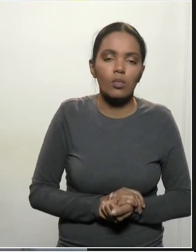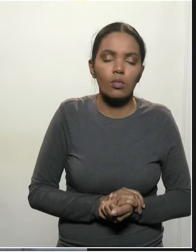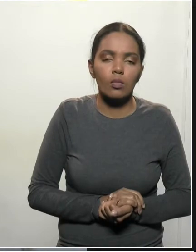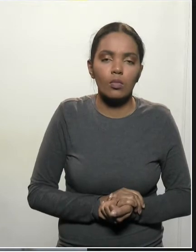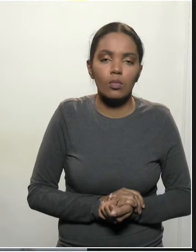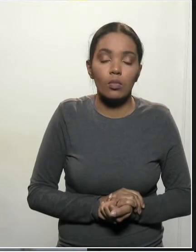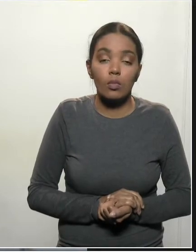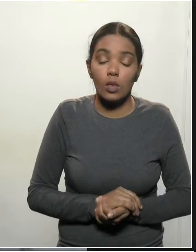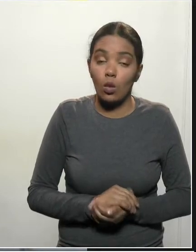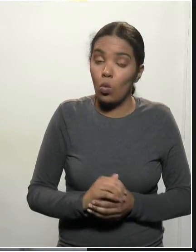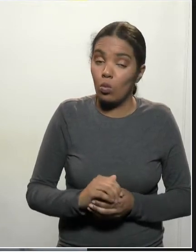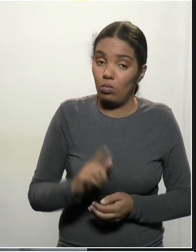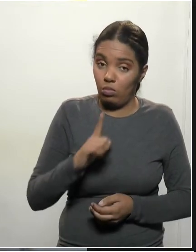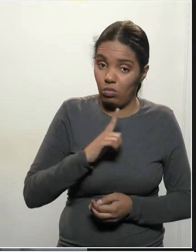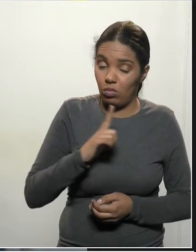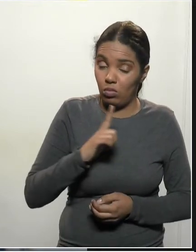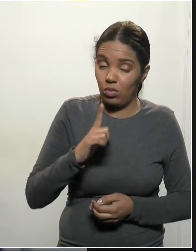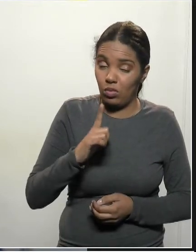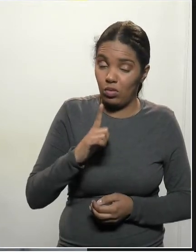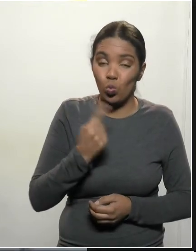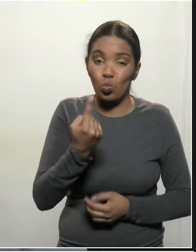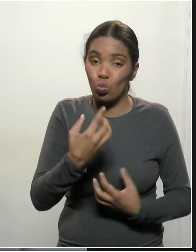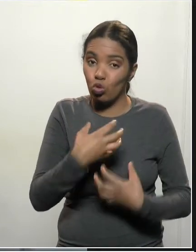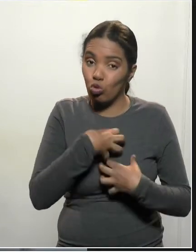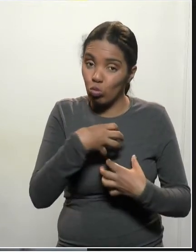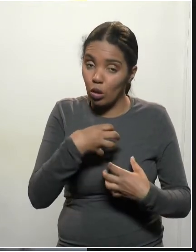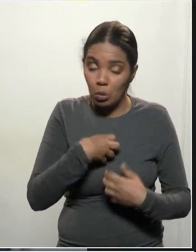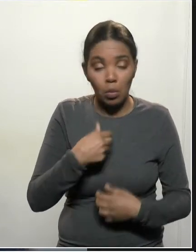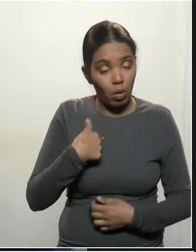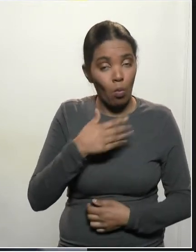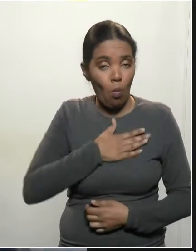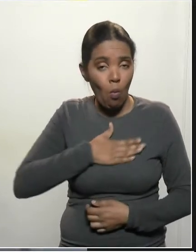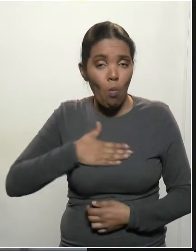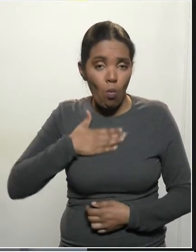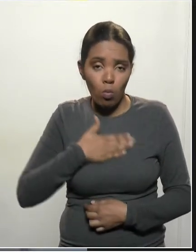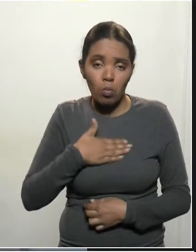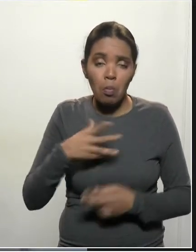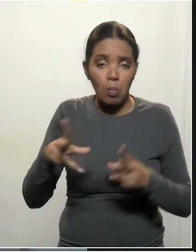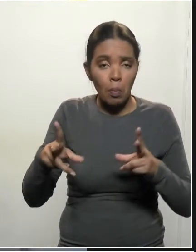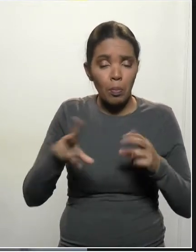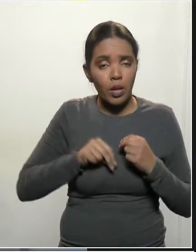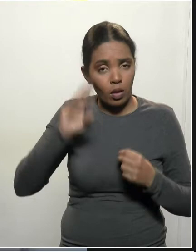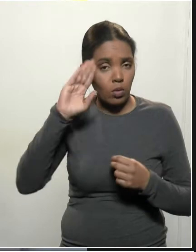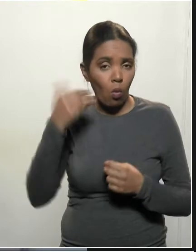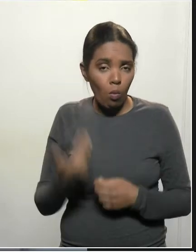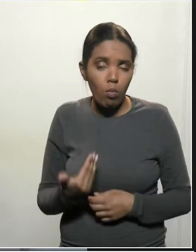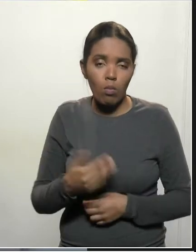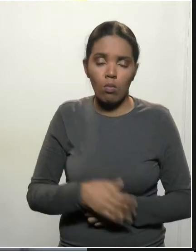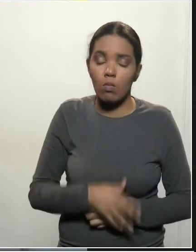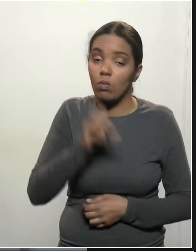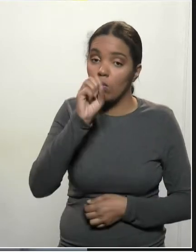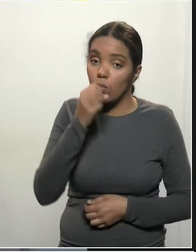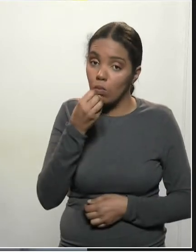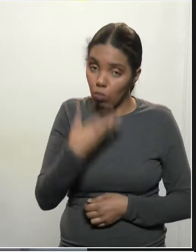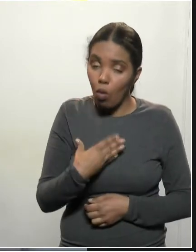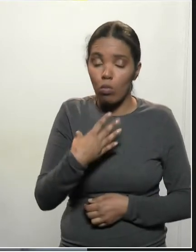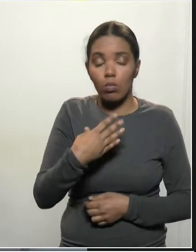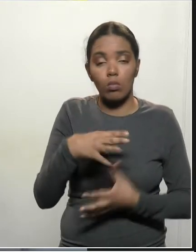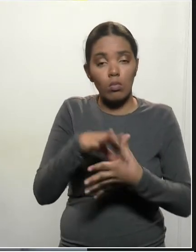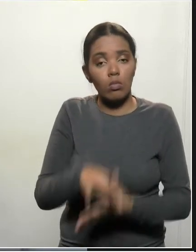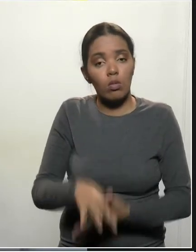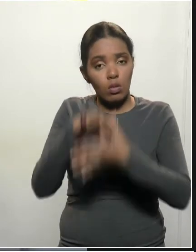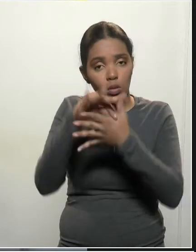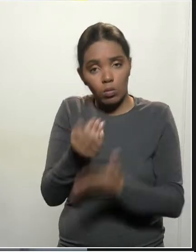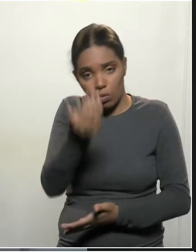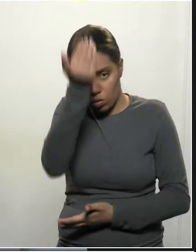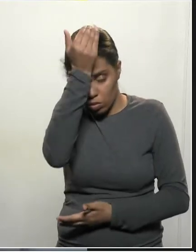de um comportamento que eu achei grave. E isso é muito bom que o líder do governo, deputado Hussein Bakri,